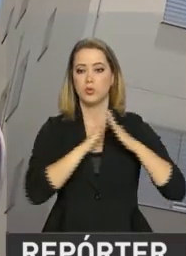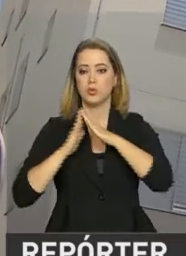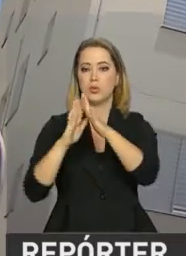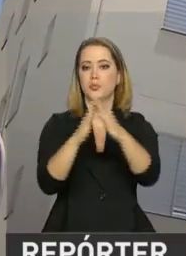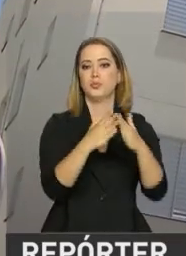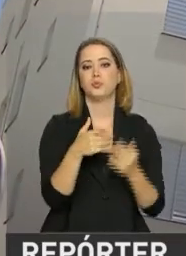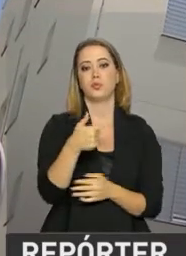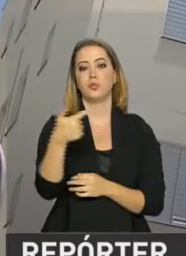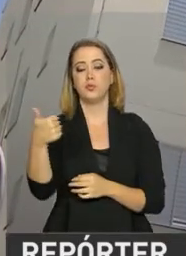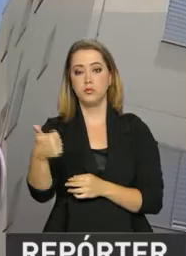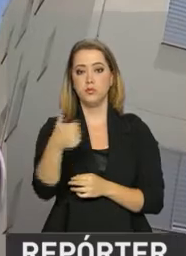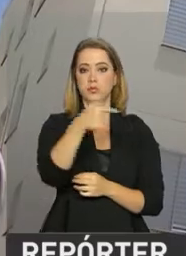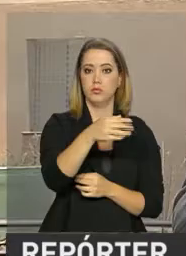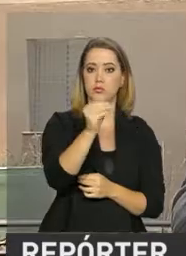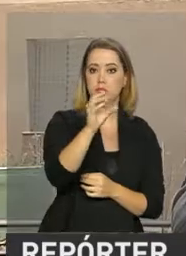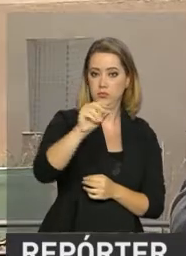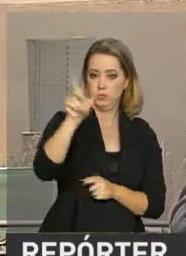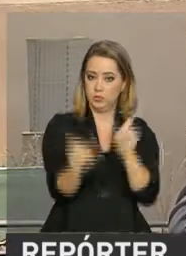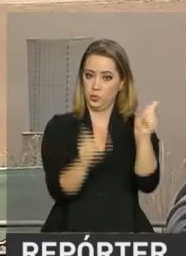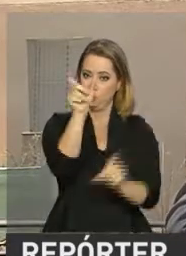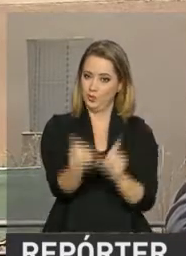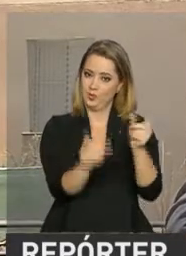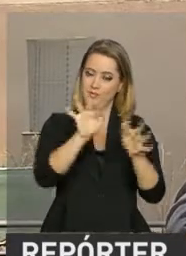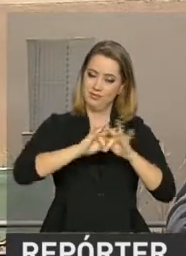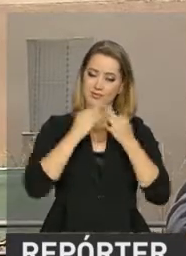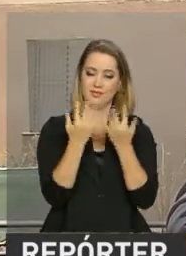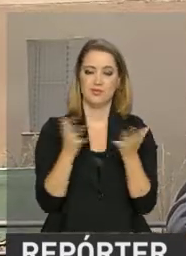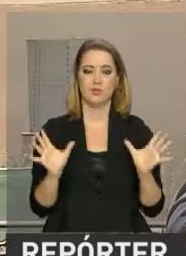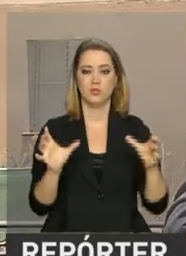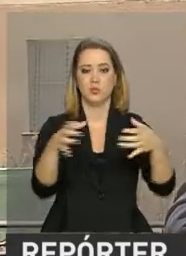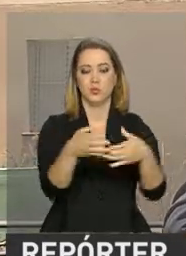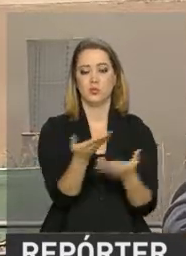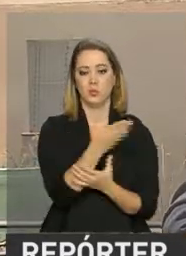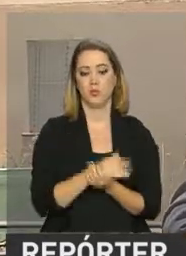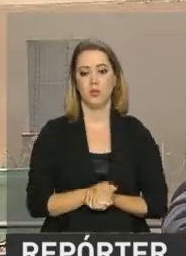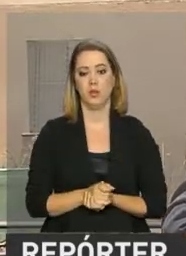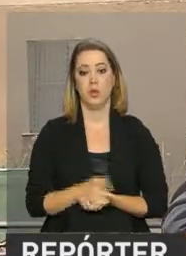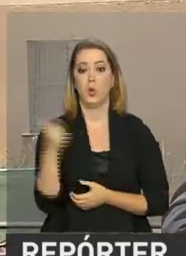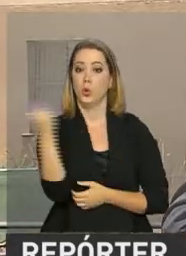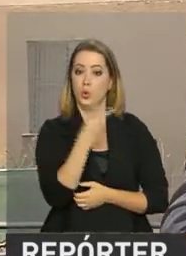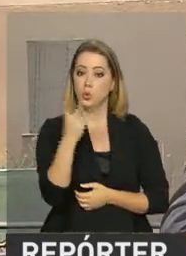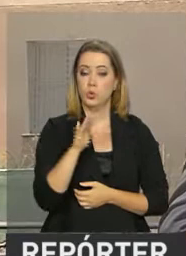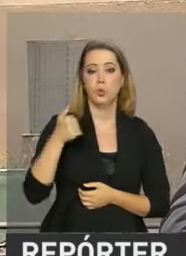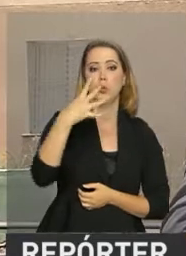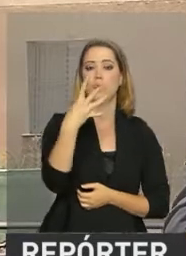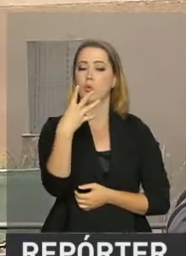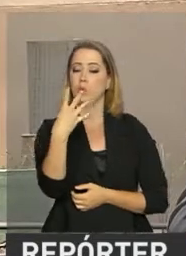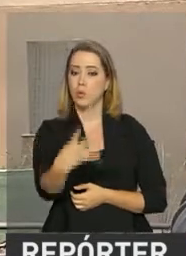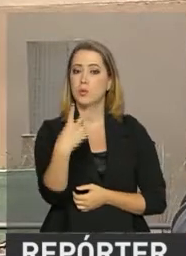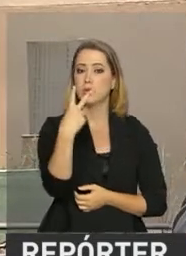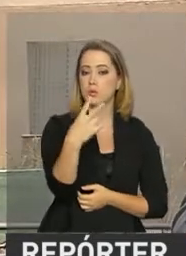1.700 pessoas beneficiadas os dois residenciais entregues aqui mogi das cruzes somam 420